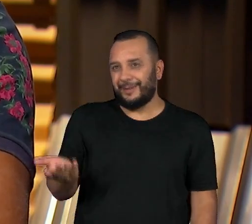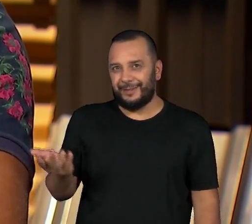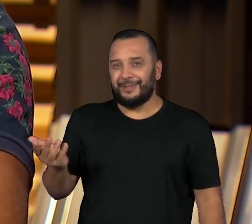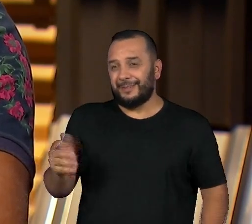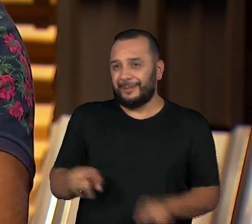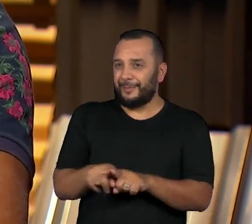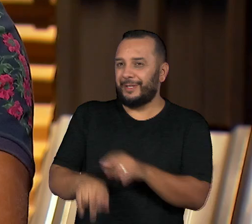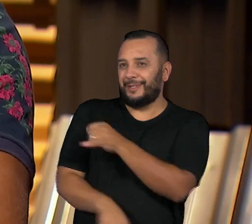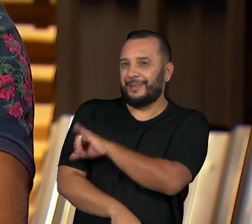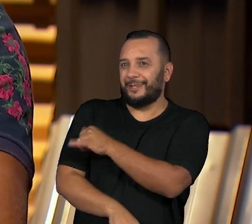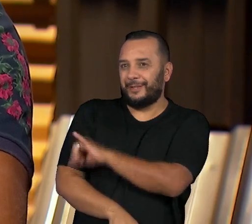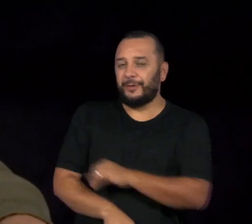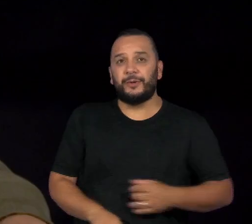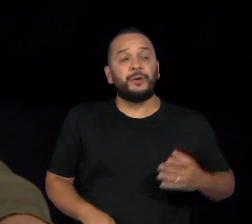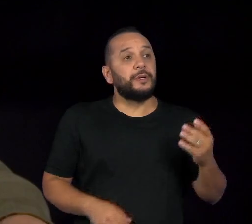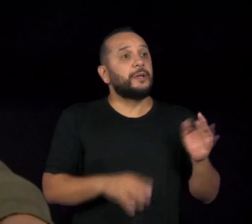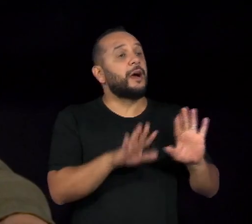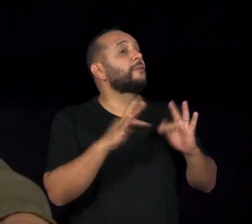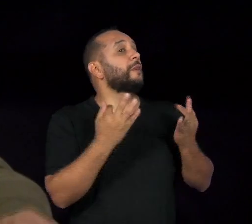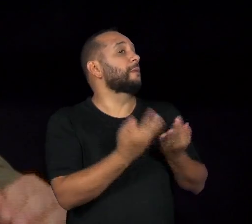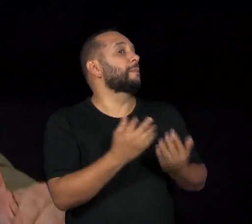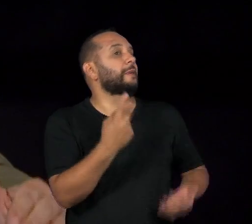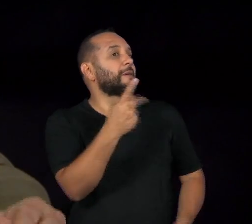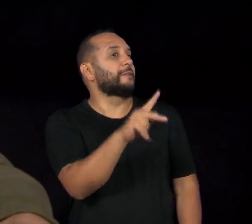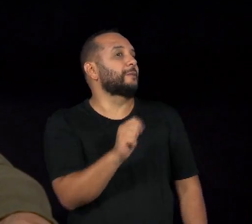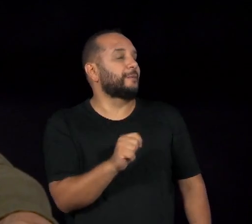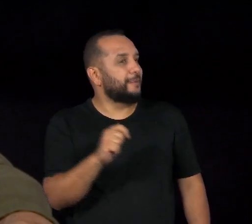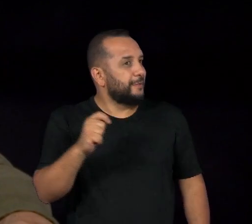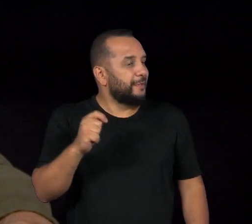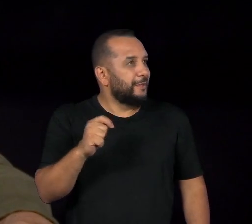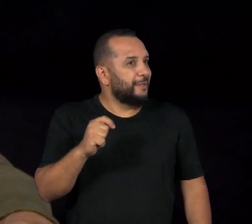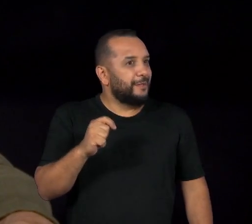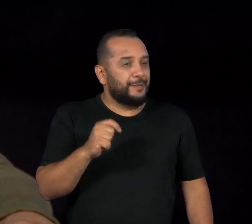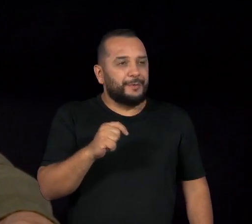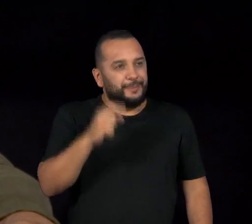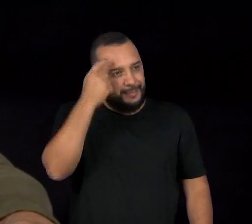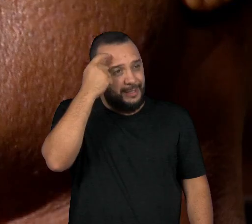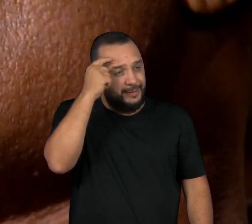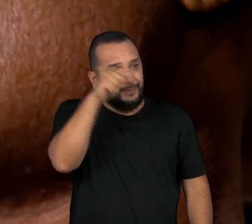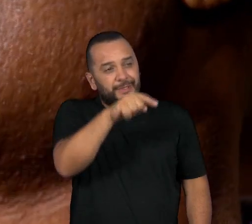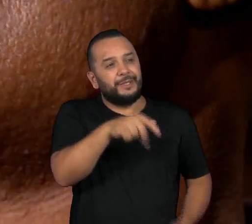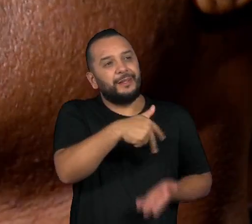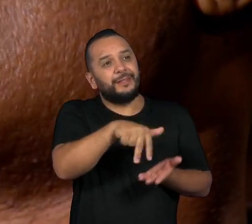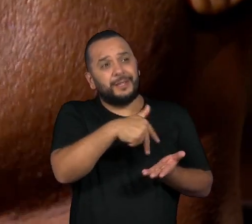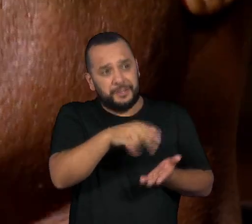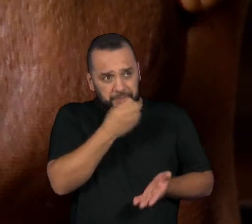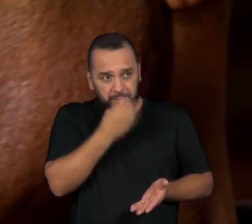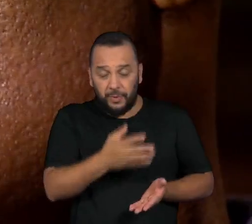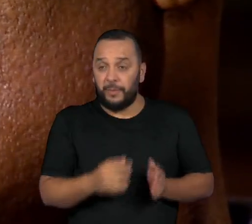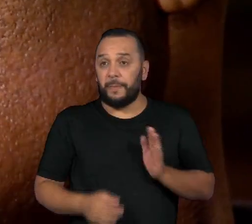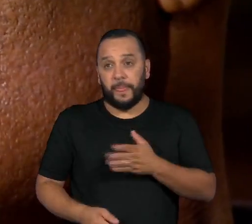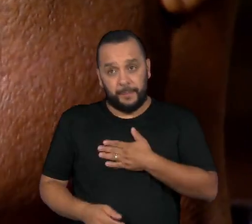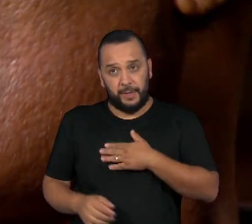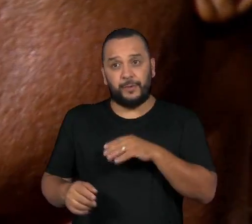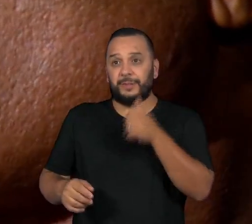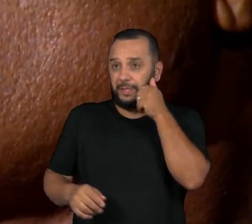Era muito legal. O que a família achou de você aí como dançarino? Como meus irmãos já